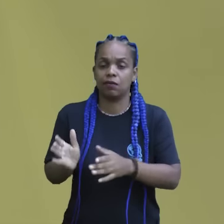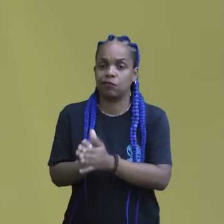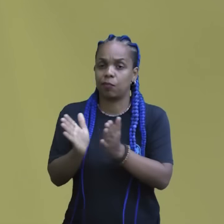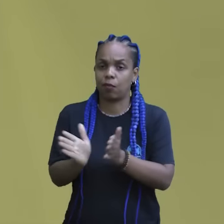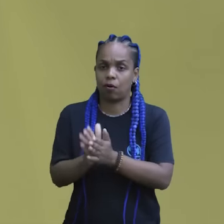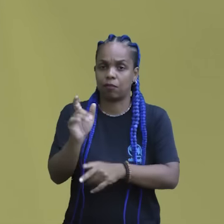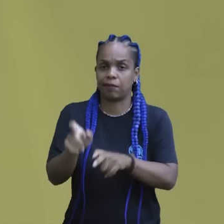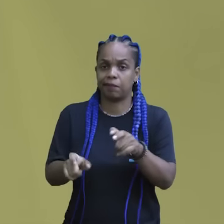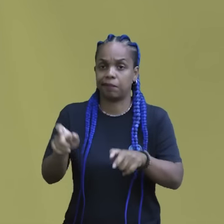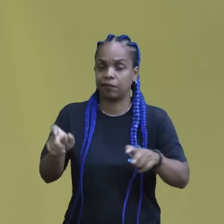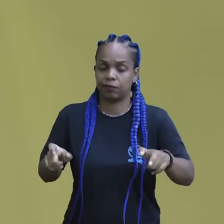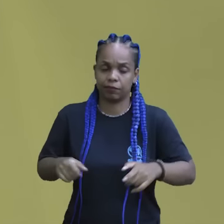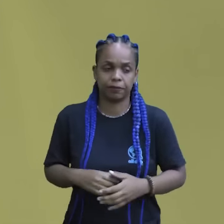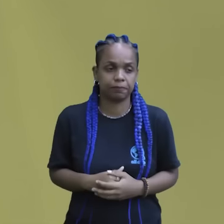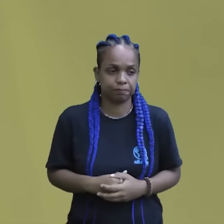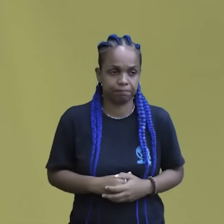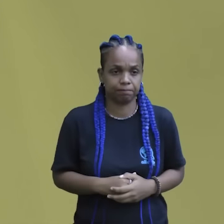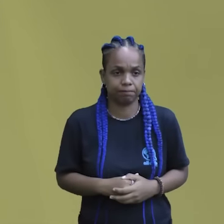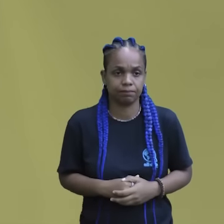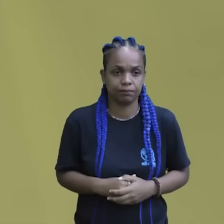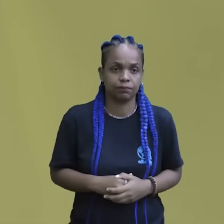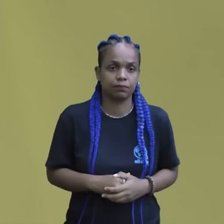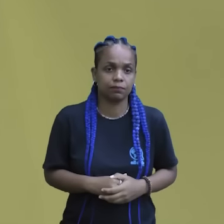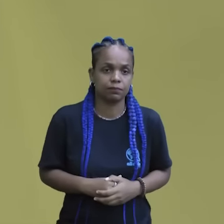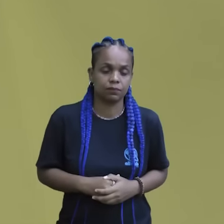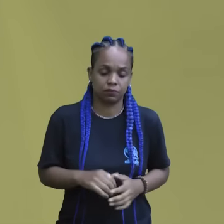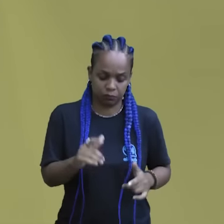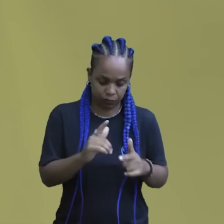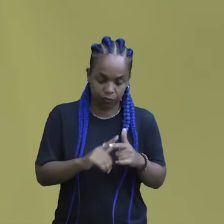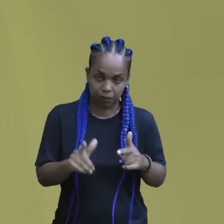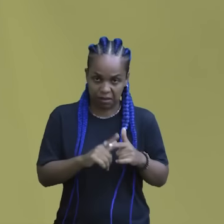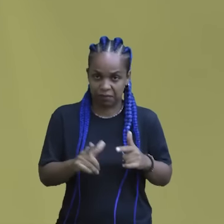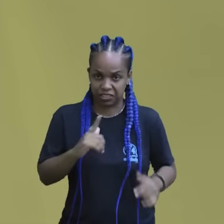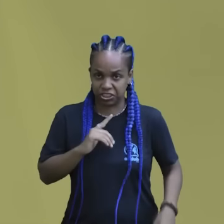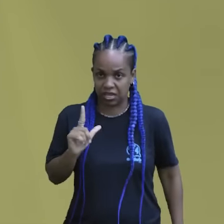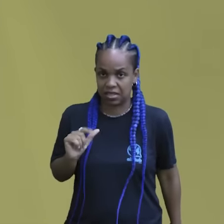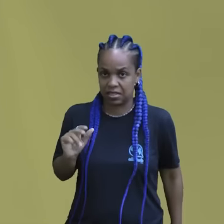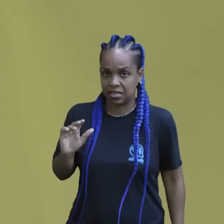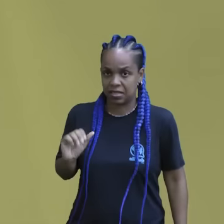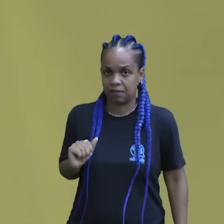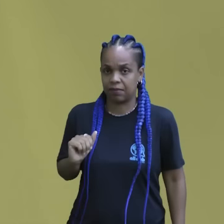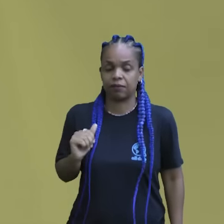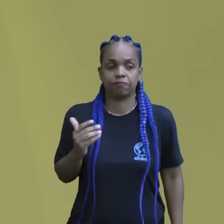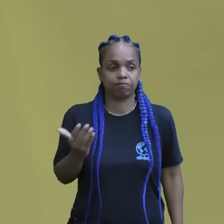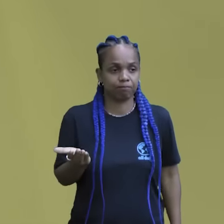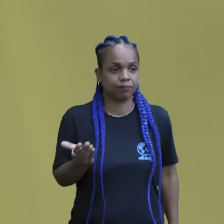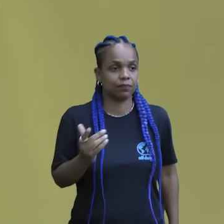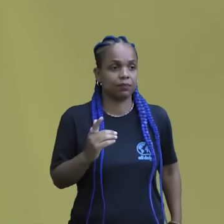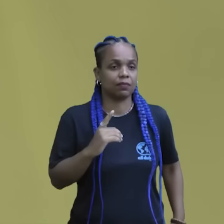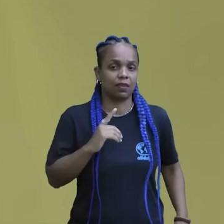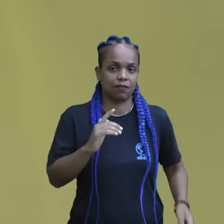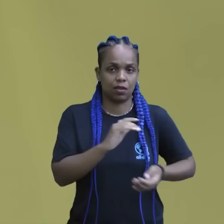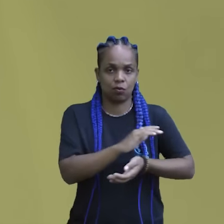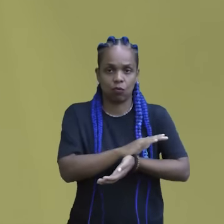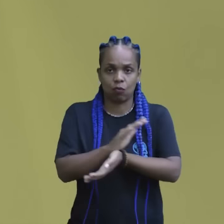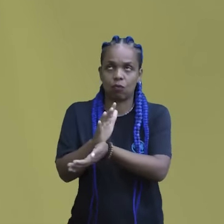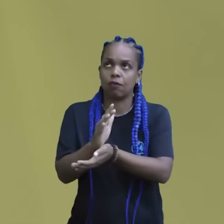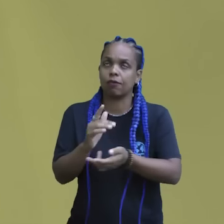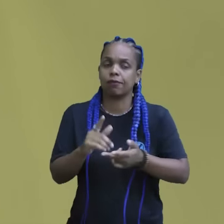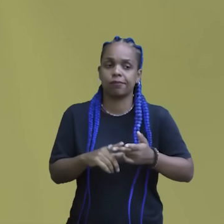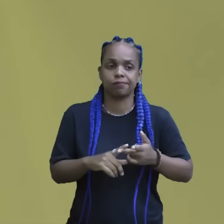para além da cor, para além do alcoolismo, é que ele era um homem pobre. Ele era um homem